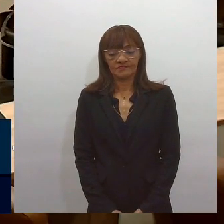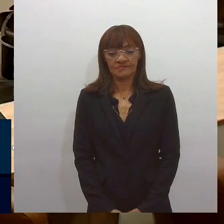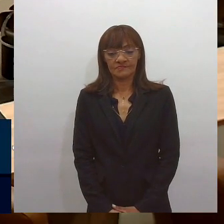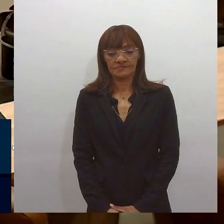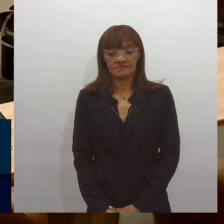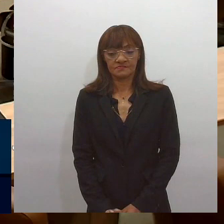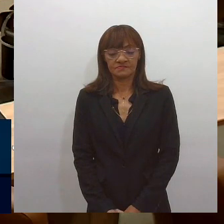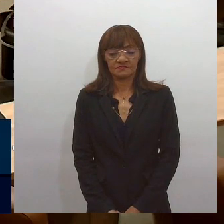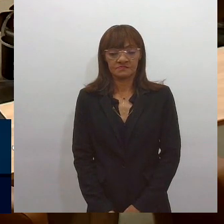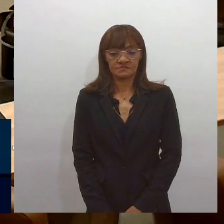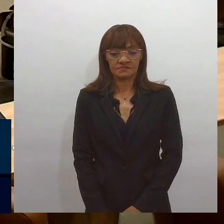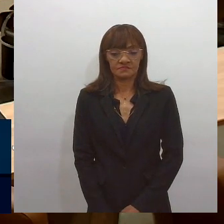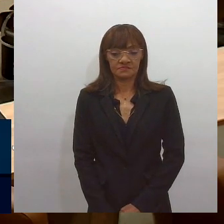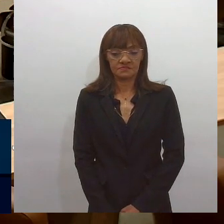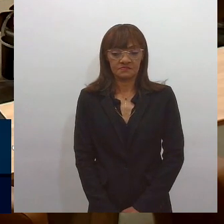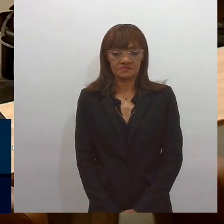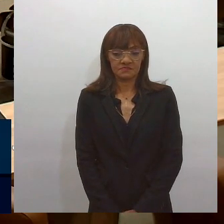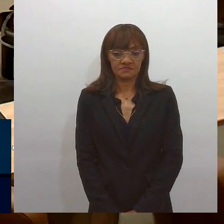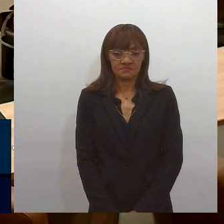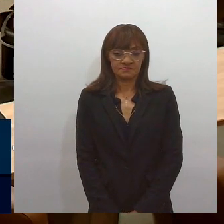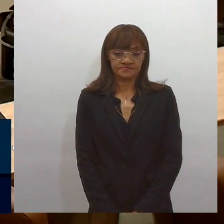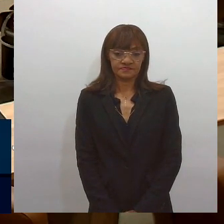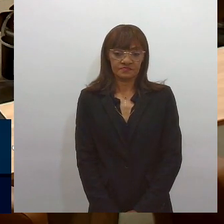fazendo um tapa buraco